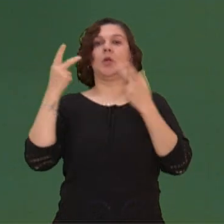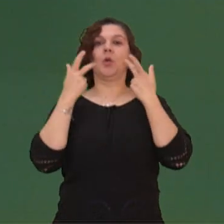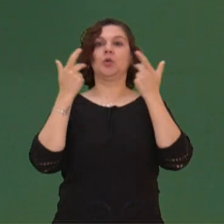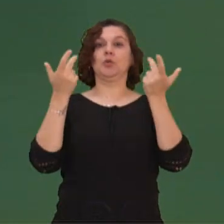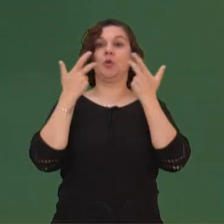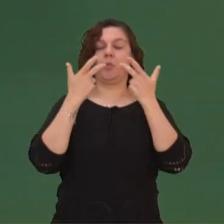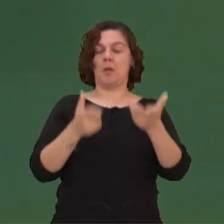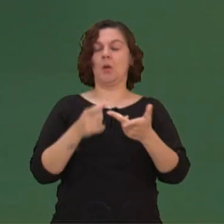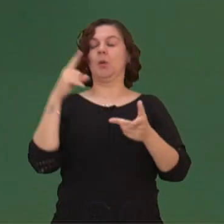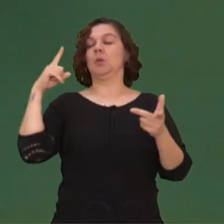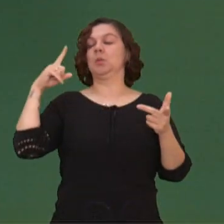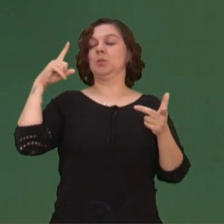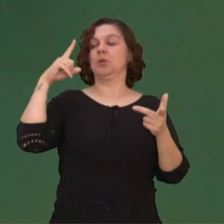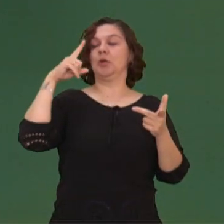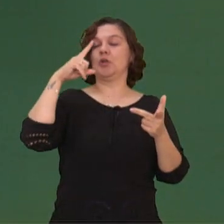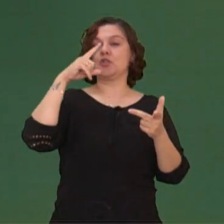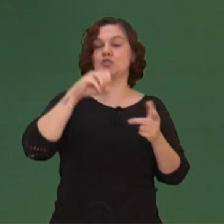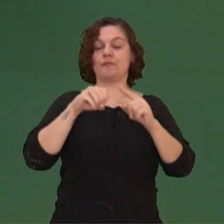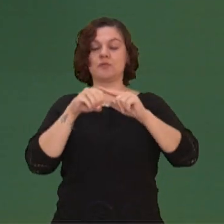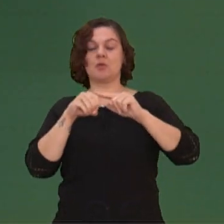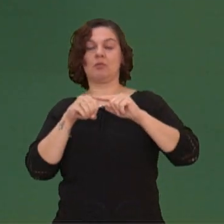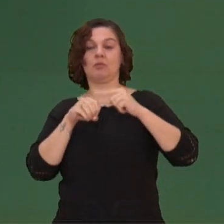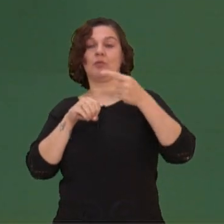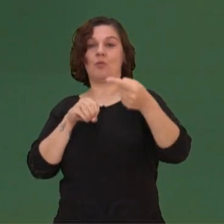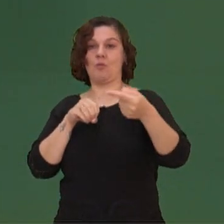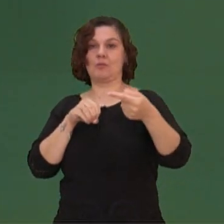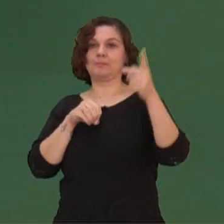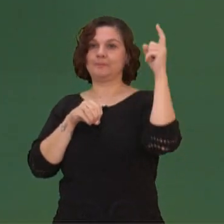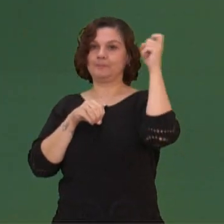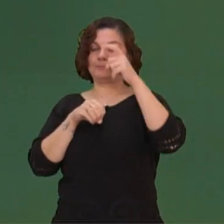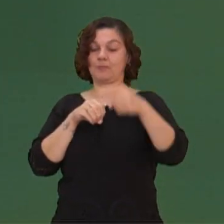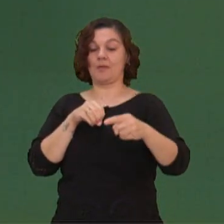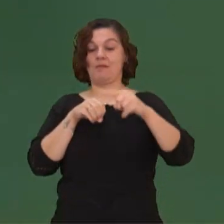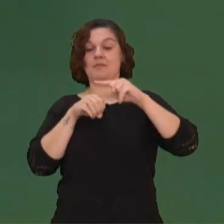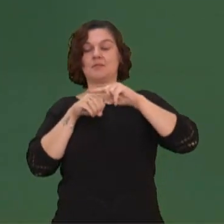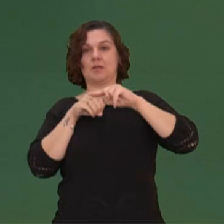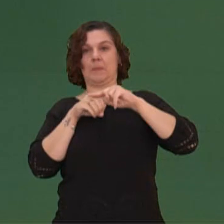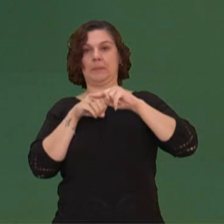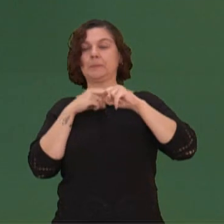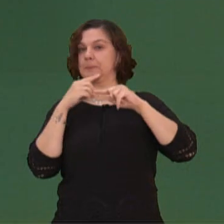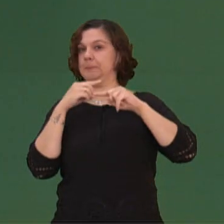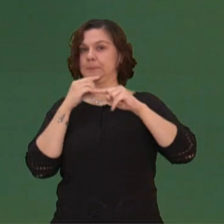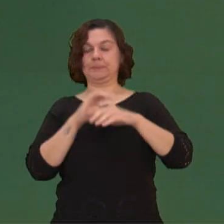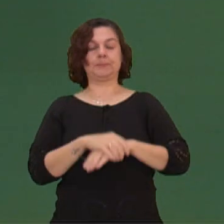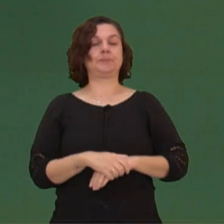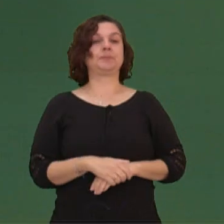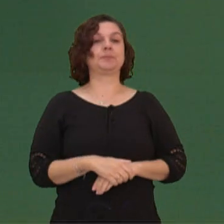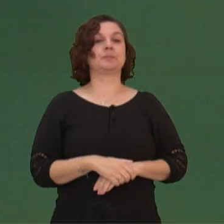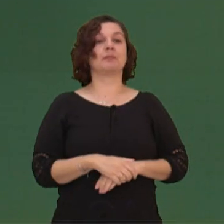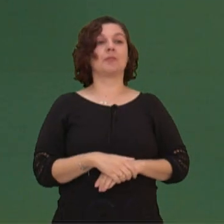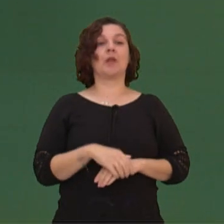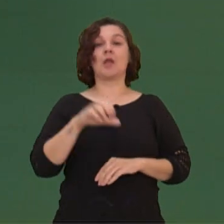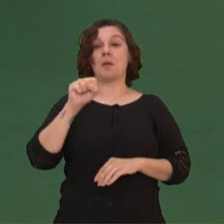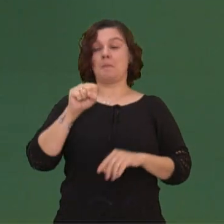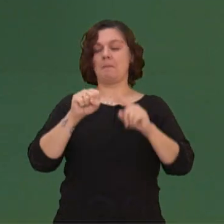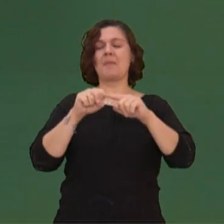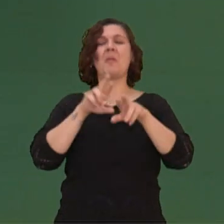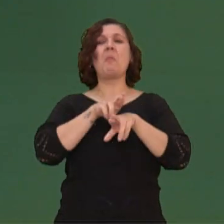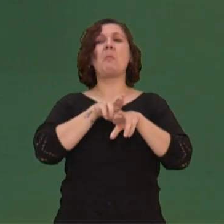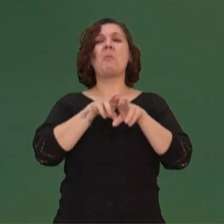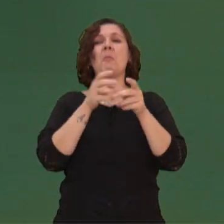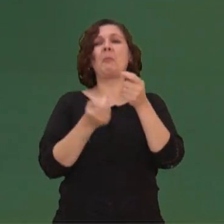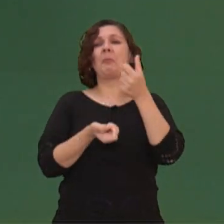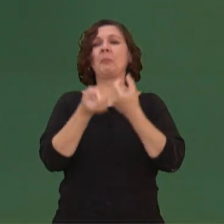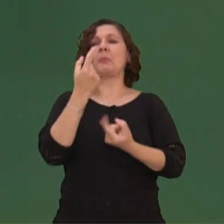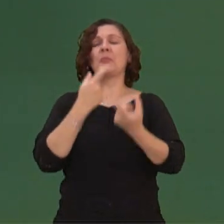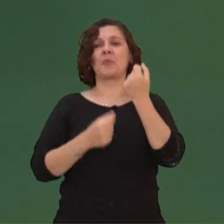normais, eles dificilmente doam elétrons e dificilmente eles recebem elétrons. Mas são poucos elementos, a